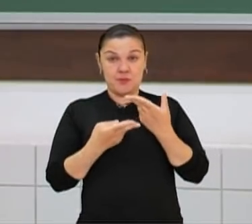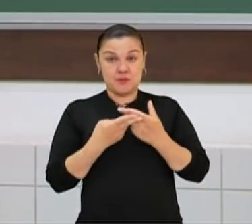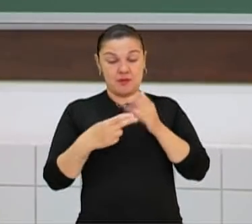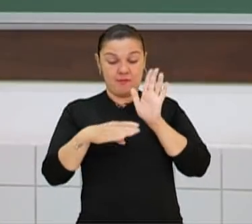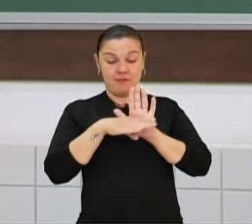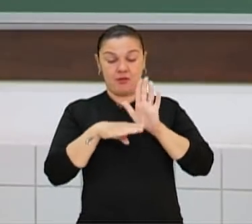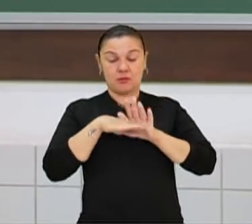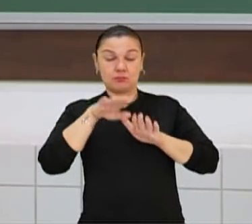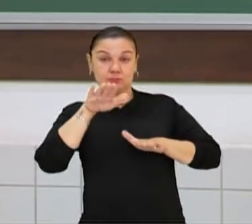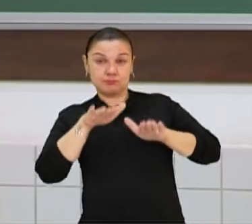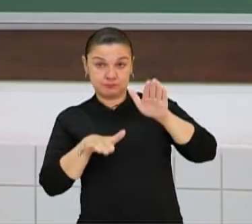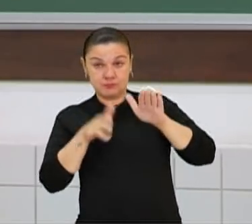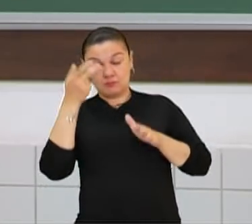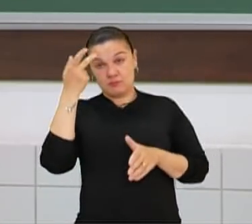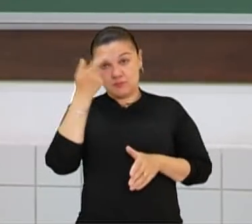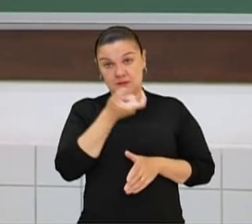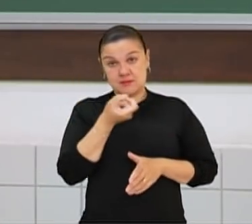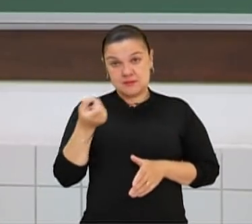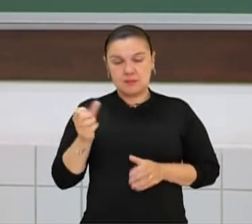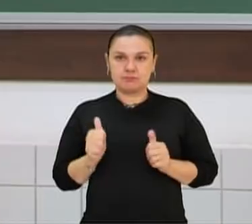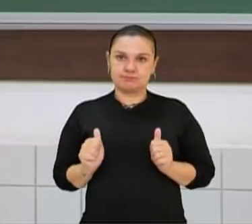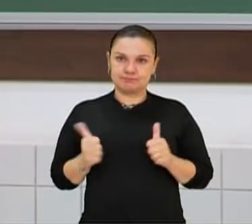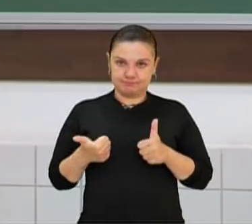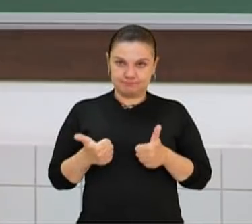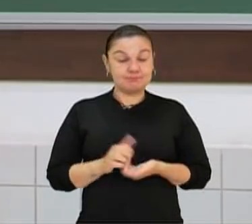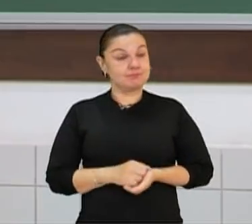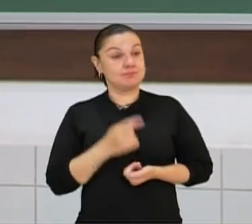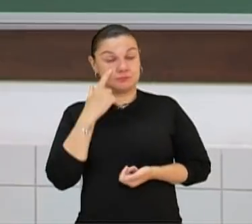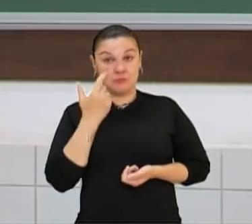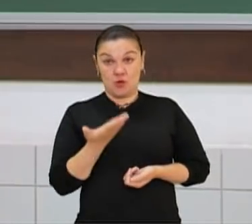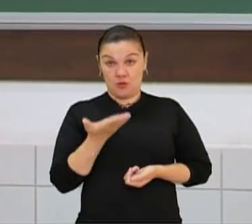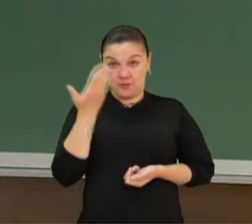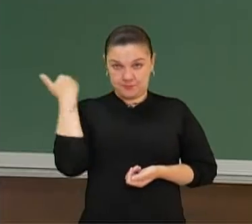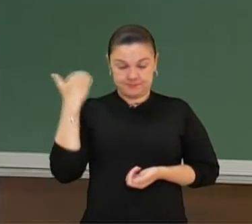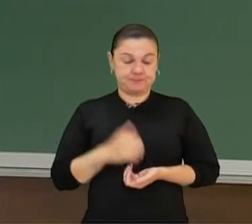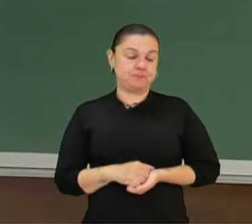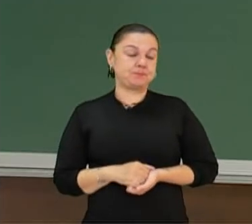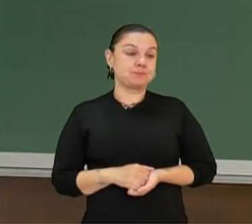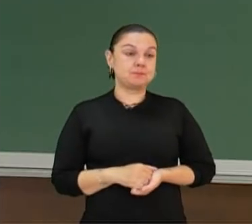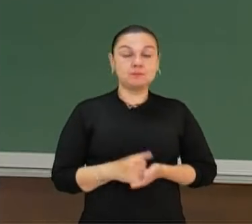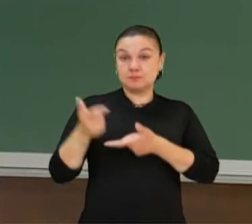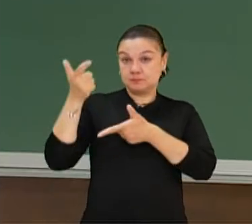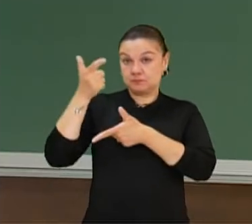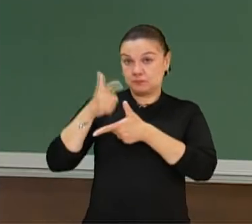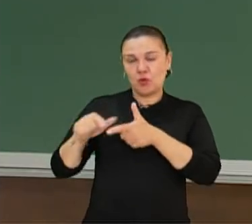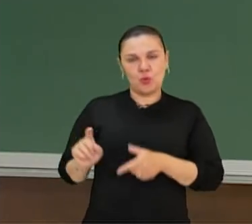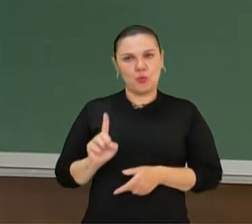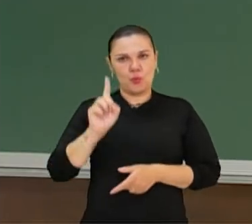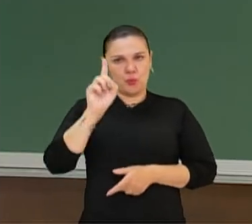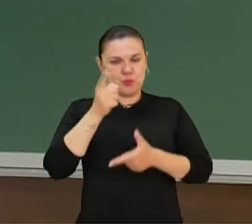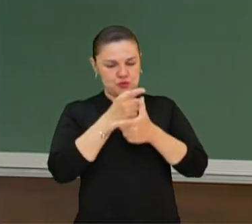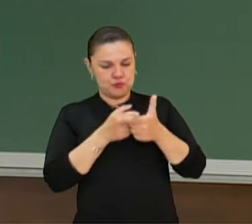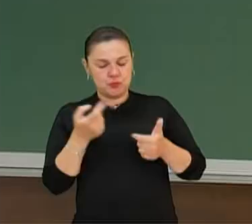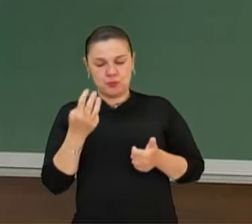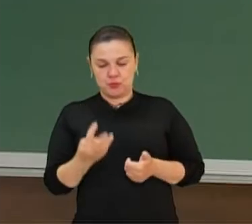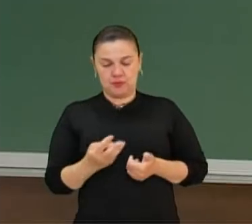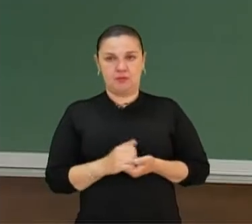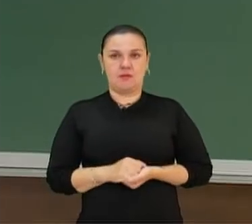equivalente, que é o para 100. Beleza? Então, lá, quando eu divido 1 por 3, eu quero que vocês observem